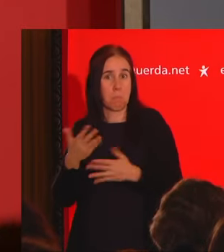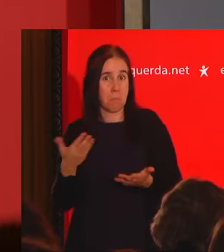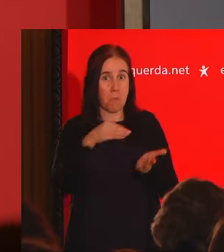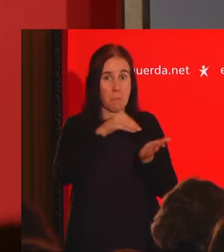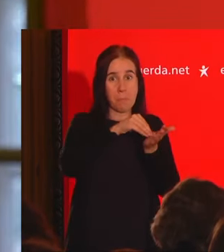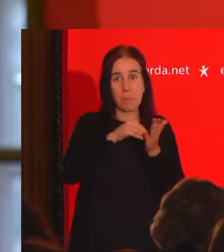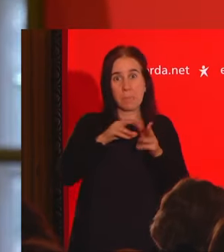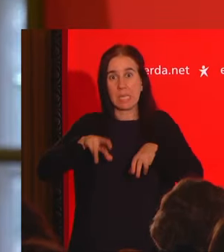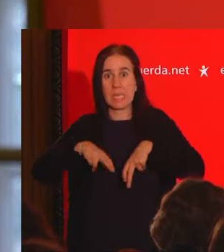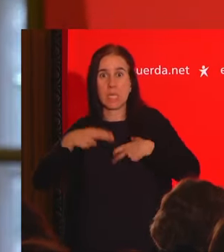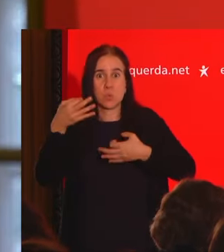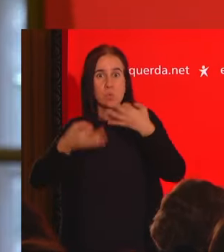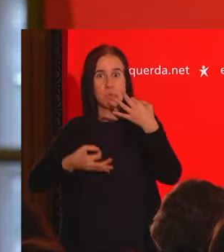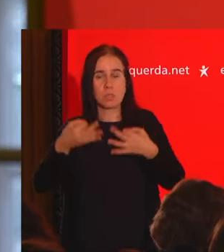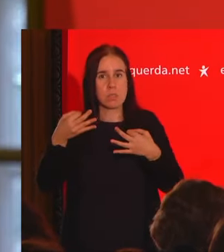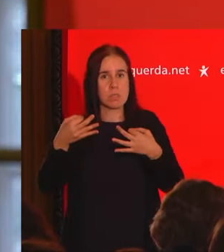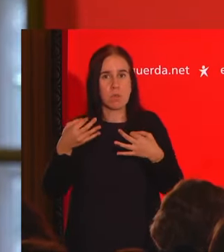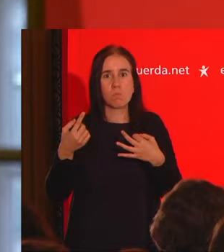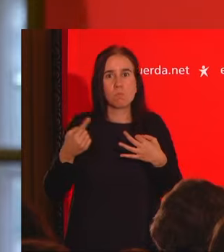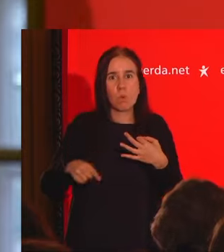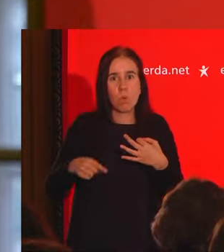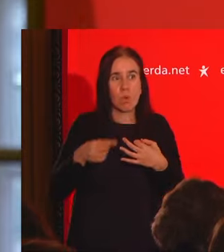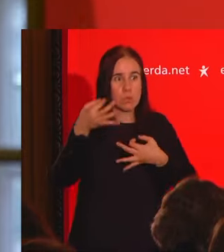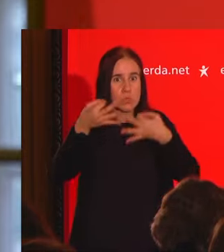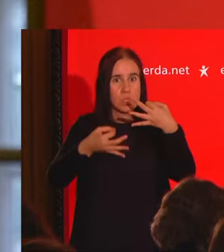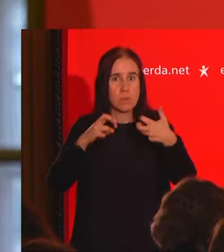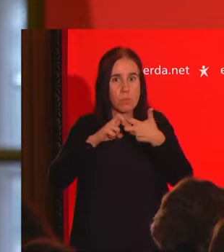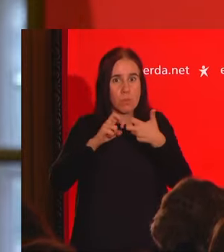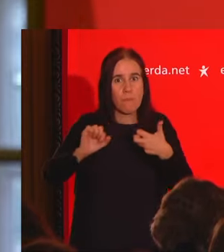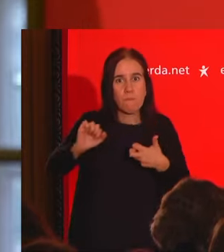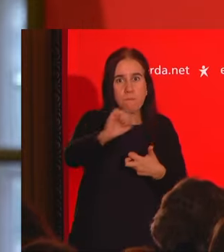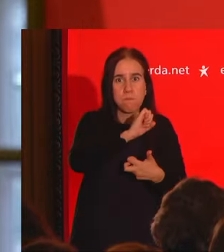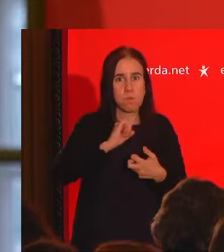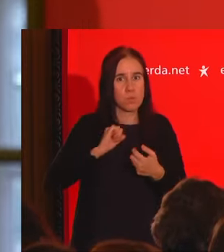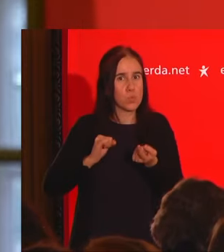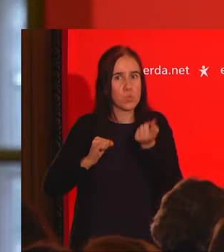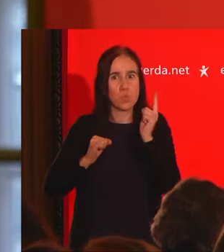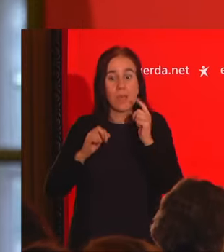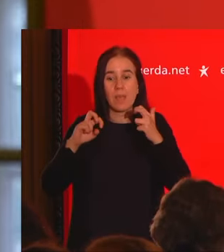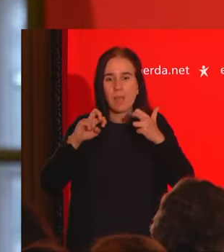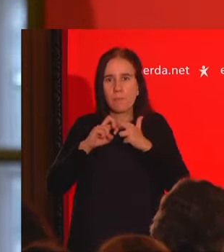e para ricos não é apenas um problema da justiça, é um